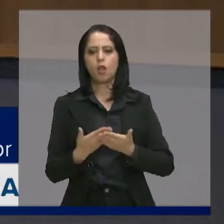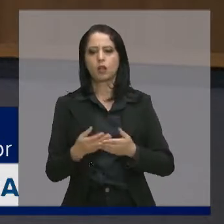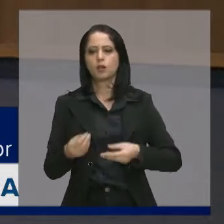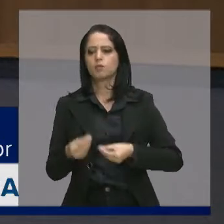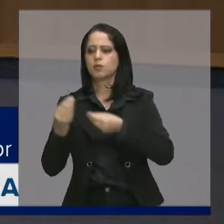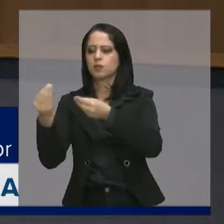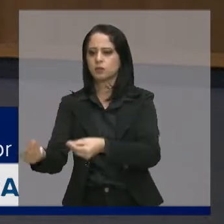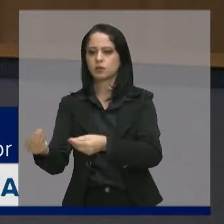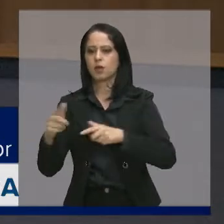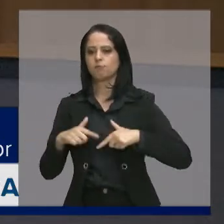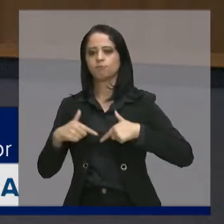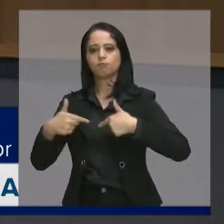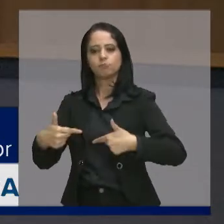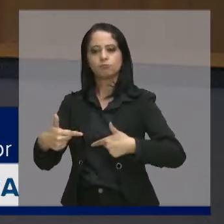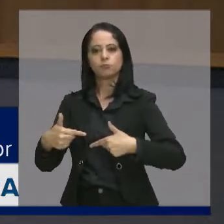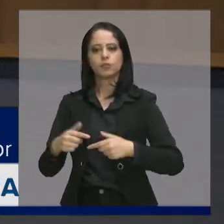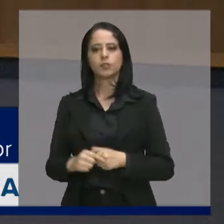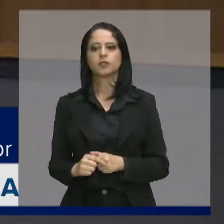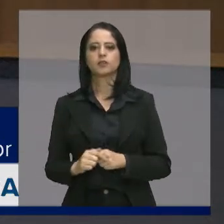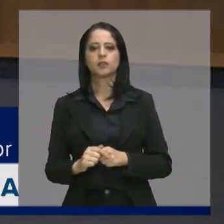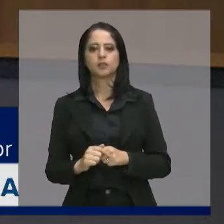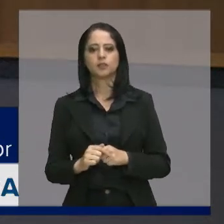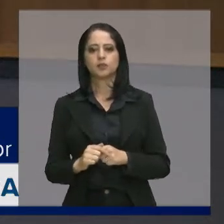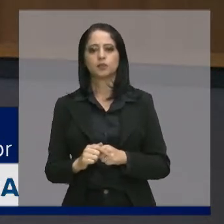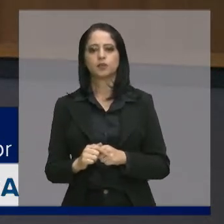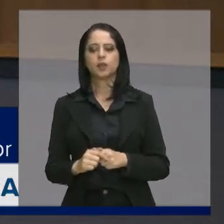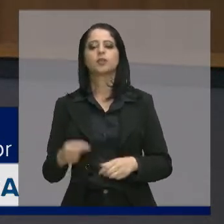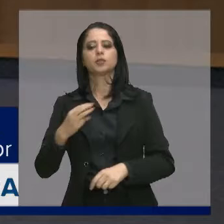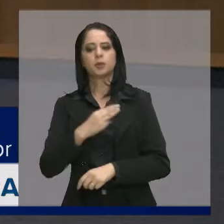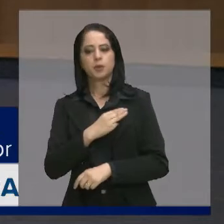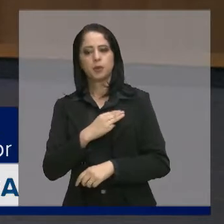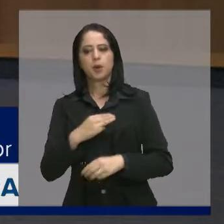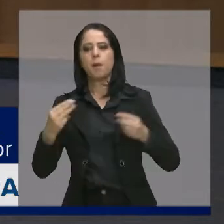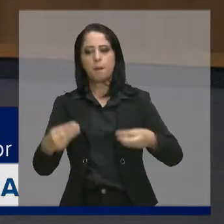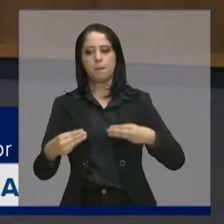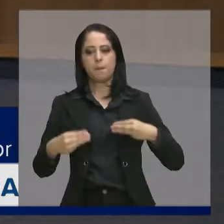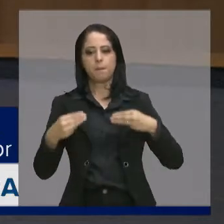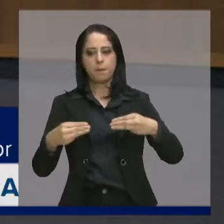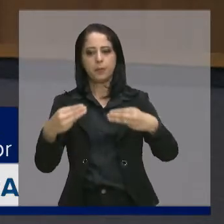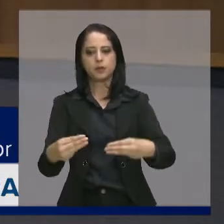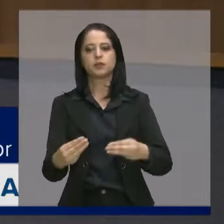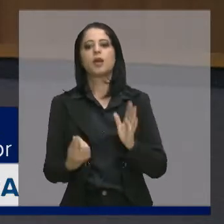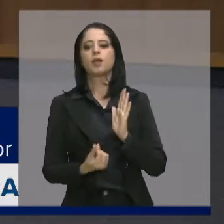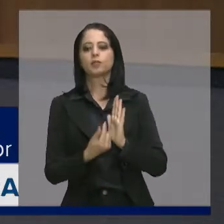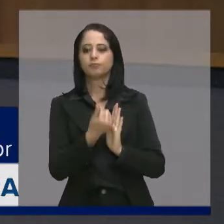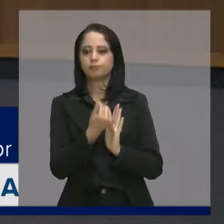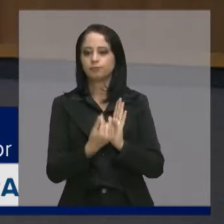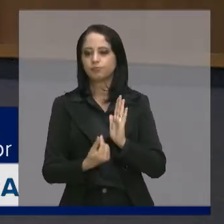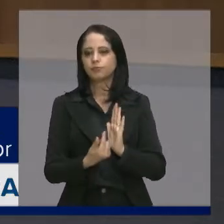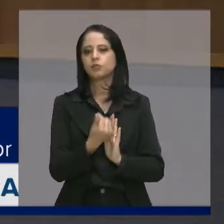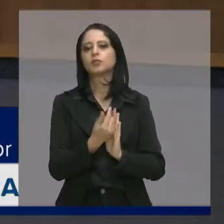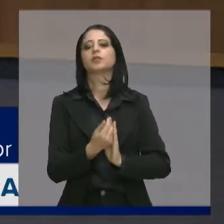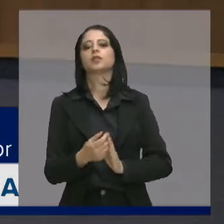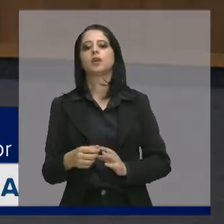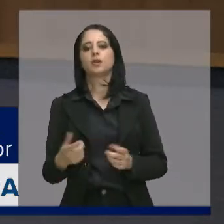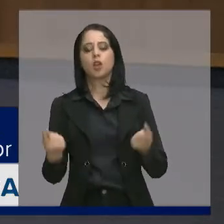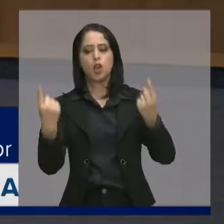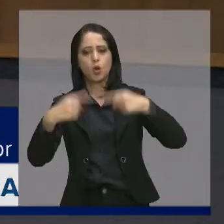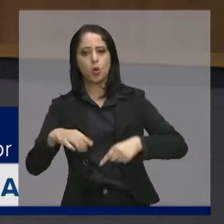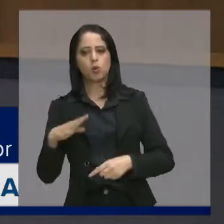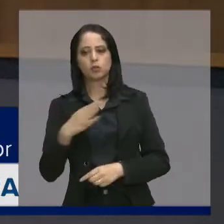ação em relação ao Ministério de Economia e ao governo Bolsonaro. Então,